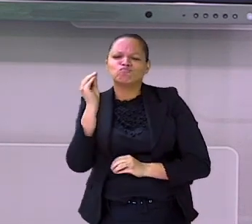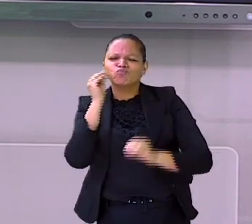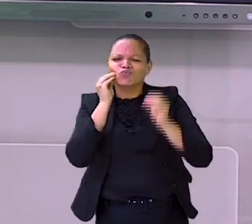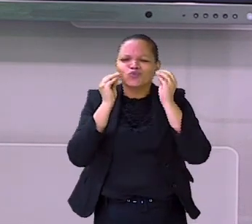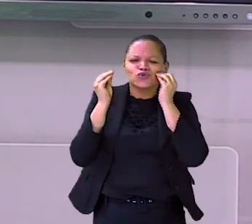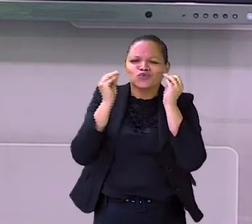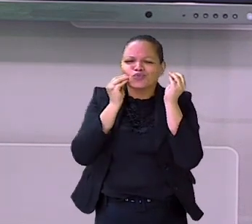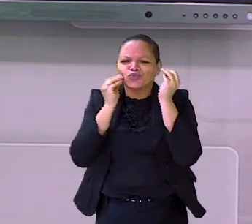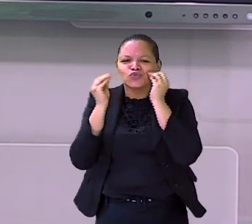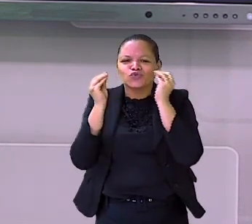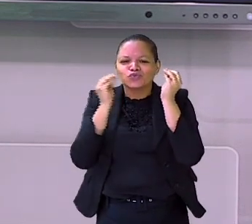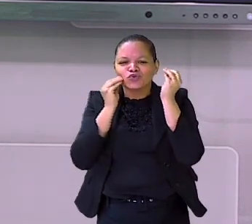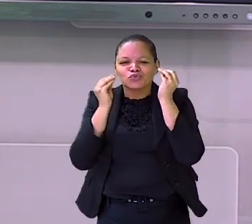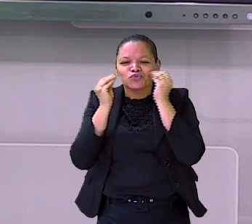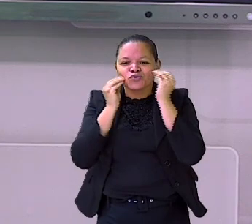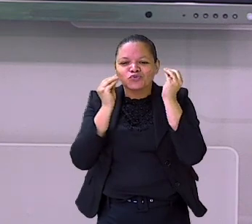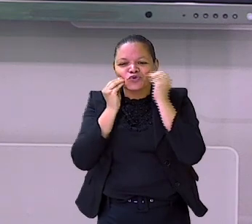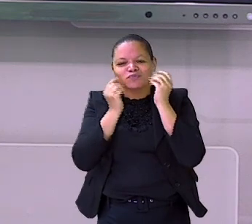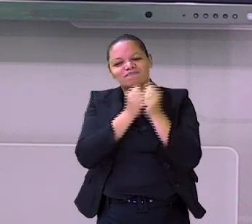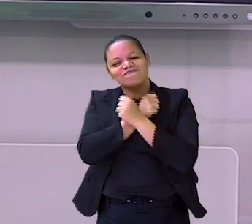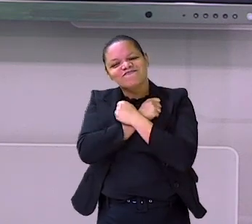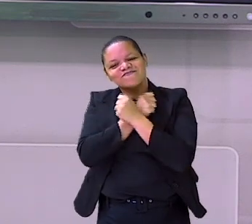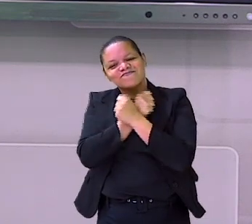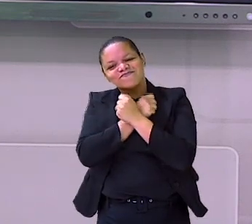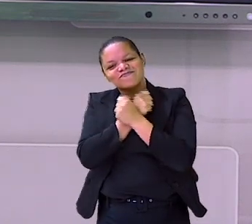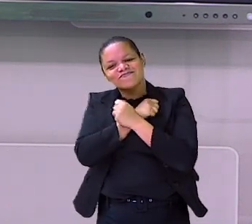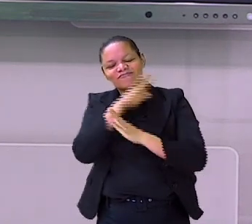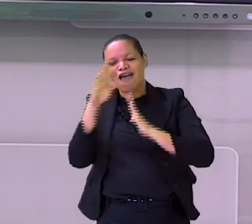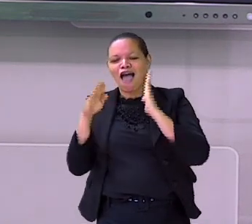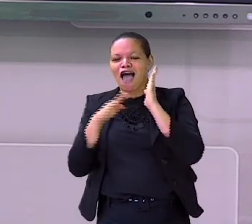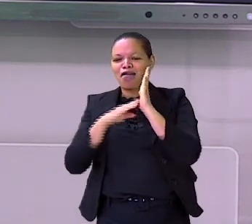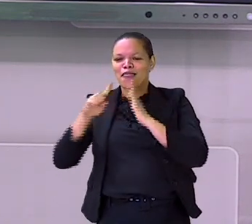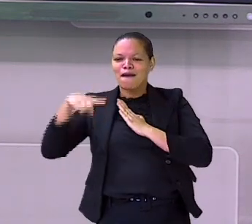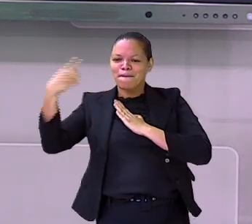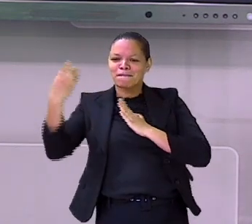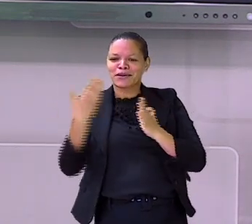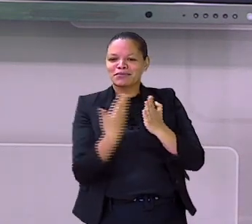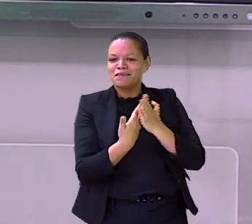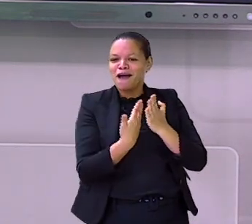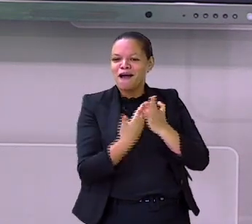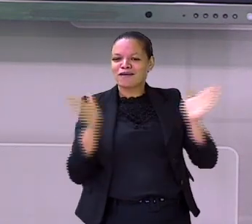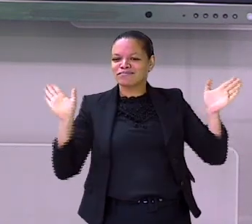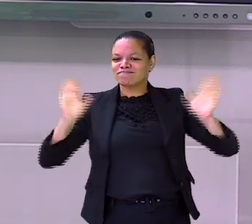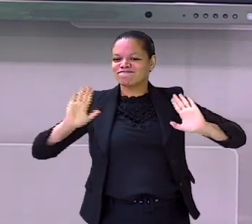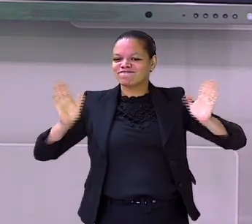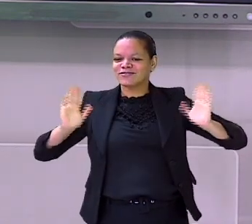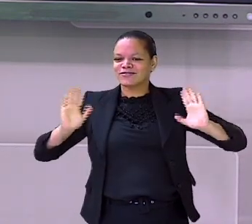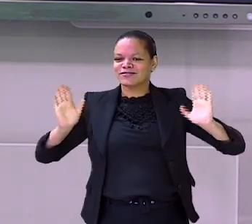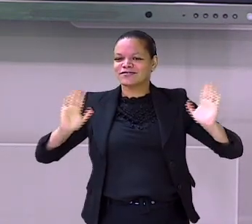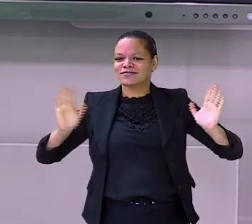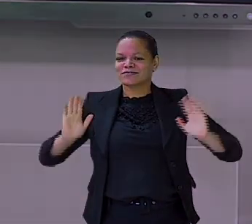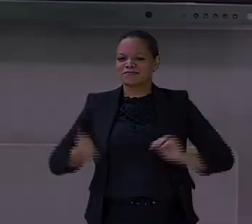beijinho no coração, fiquem com Deus e até a próxima aula. Tchauzinho!